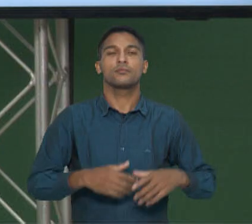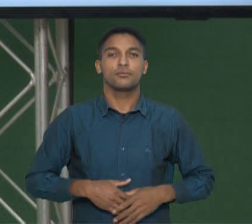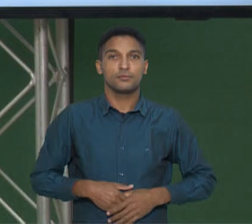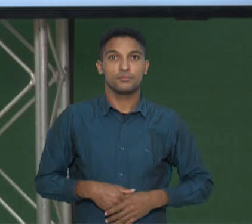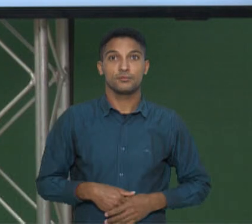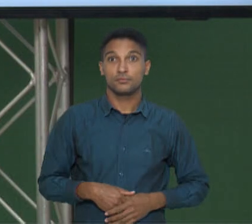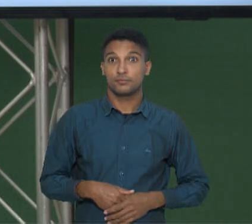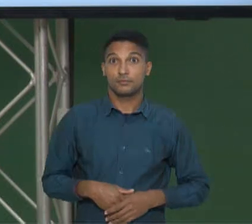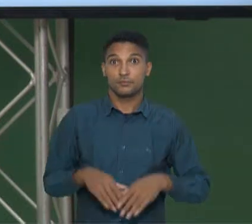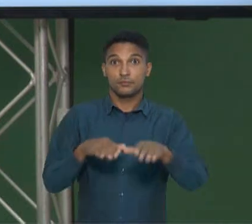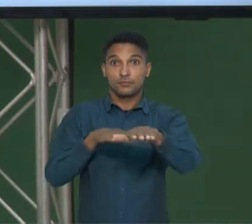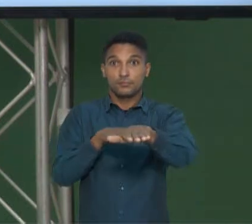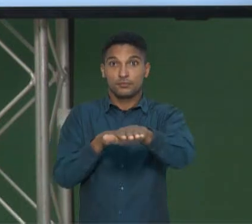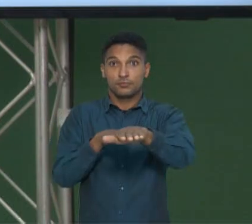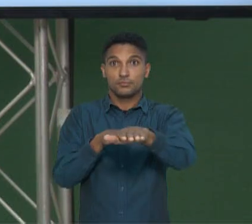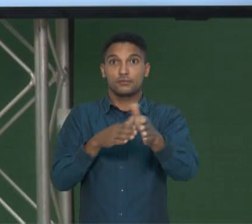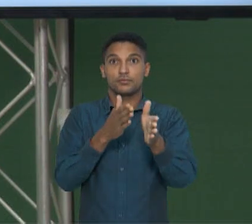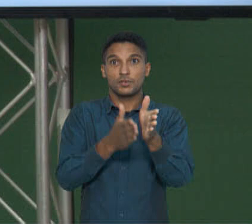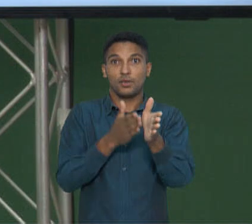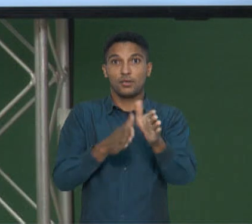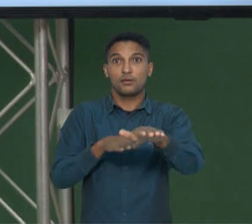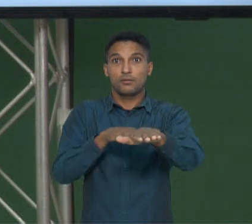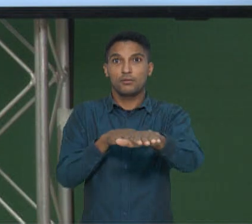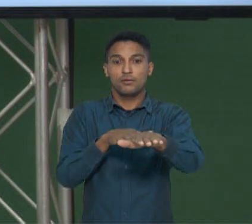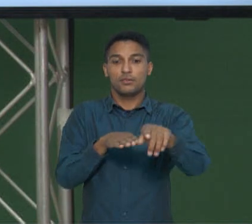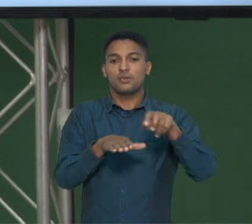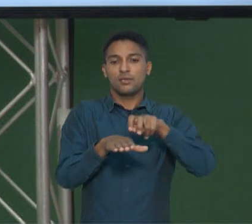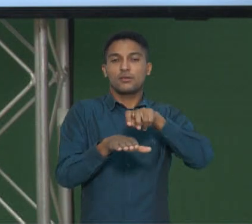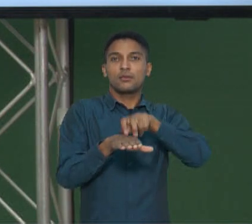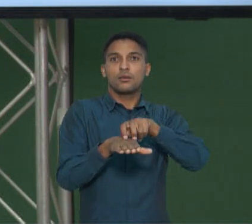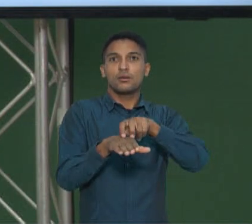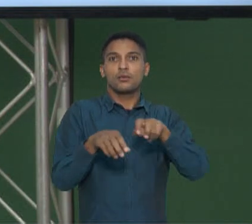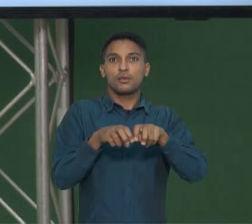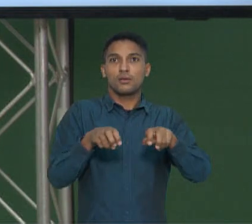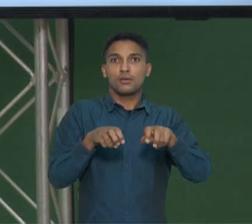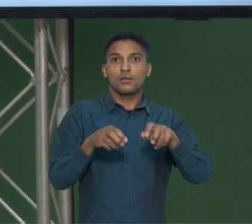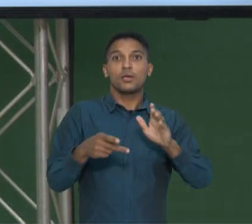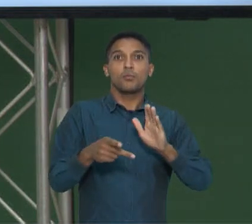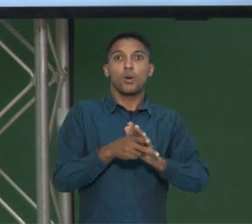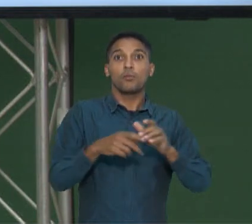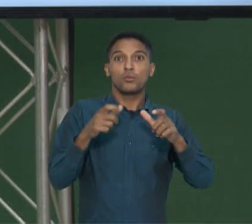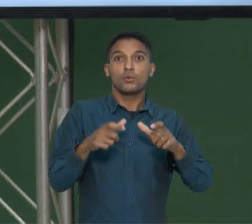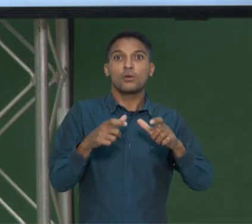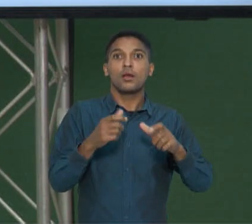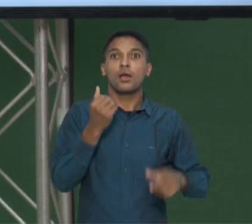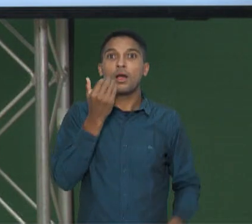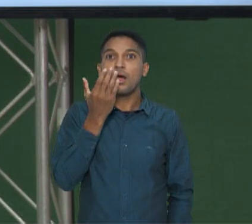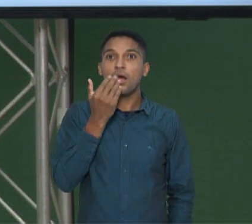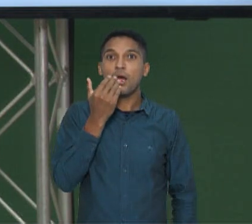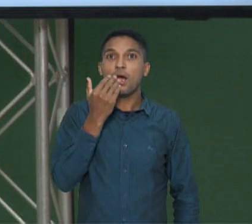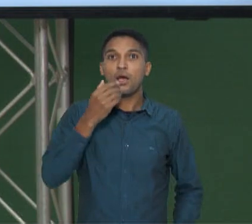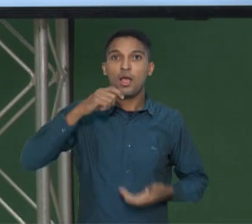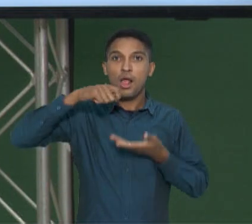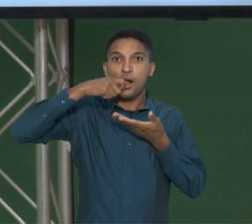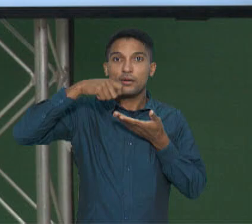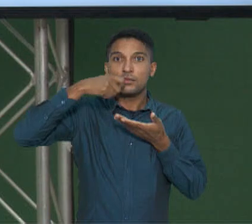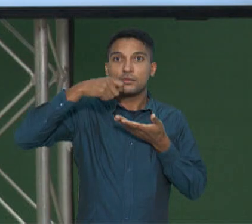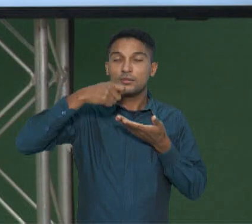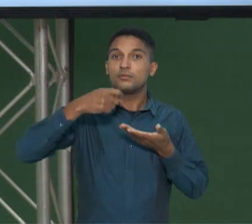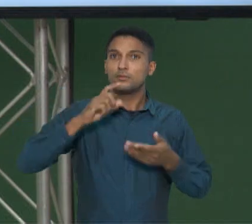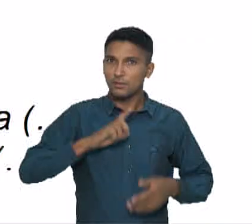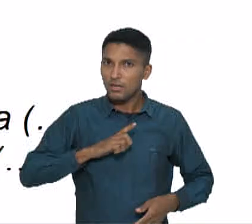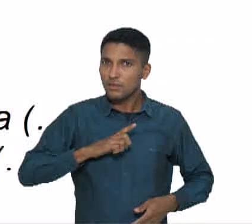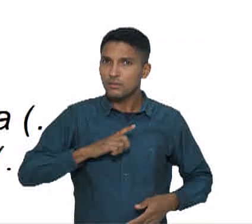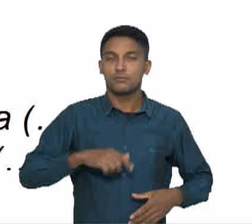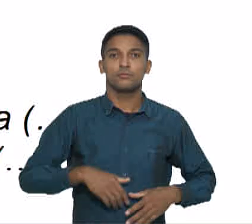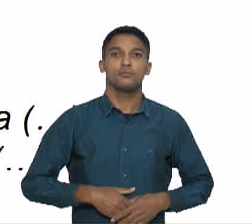seja, um vagão específico, né, para você fazer a sua alimentação, tá? E respostas, né?